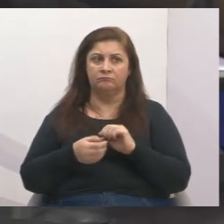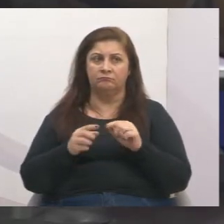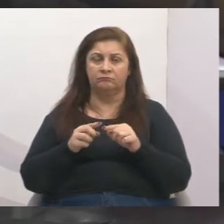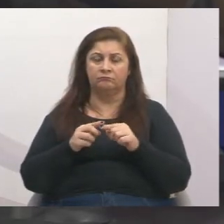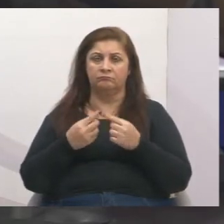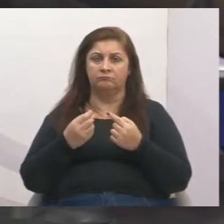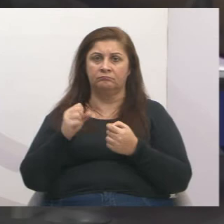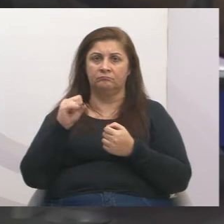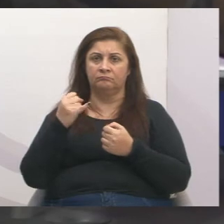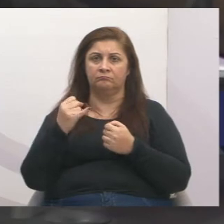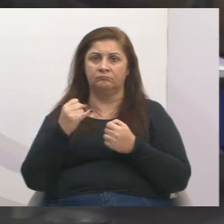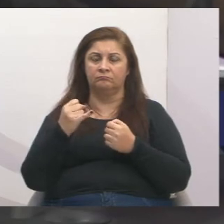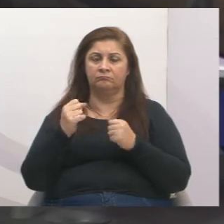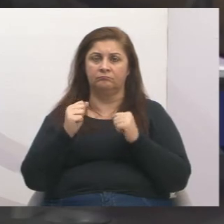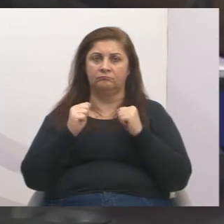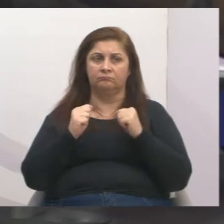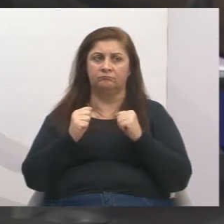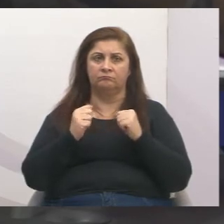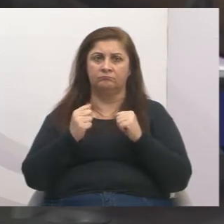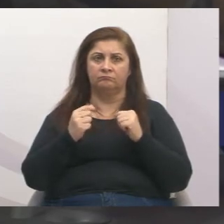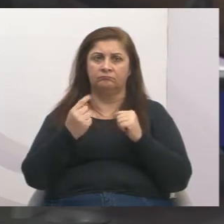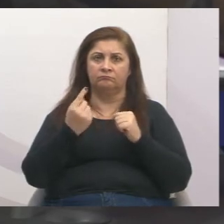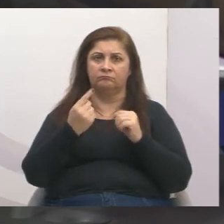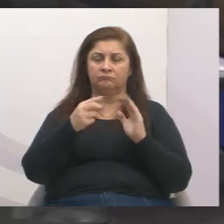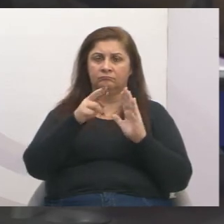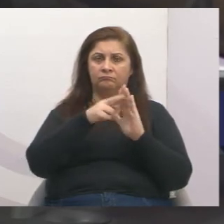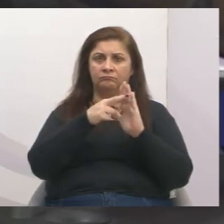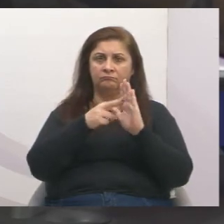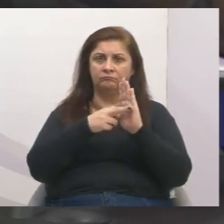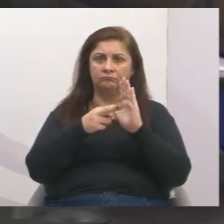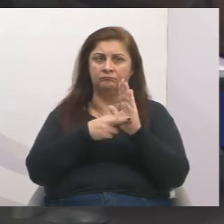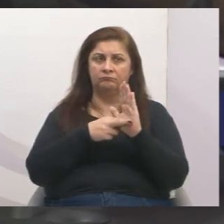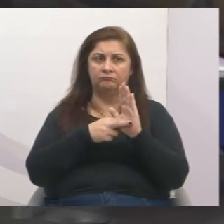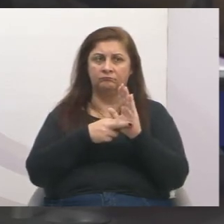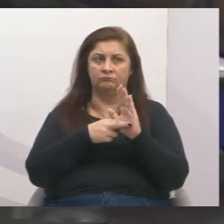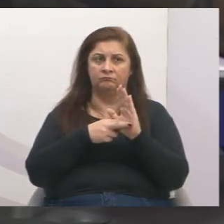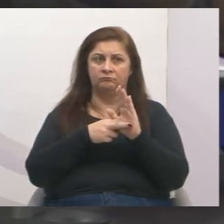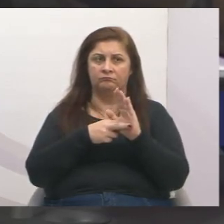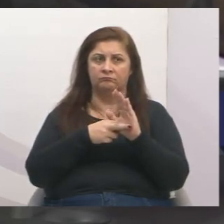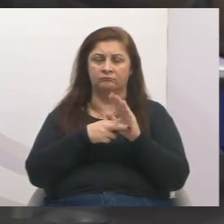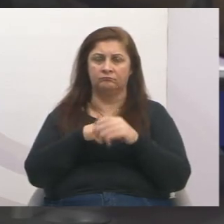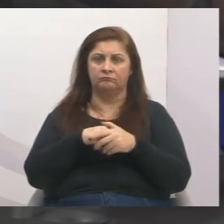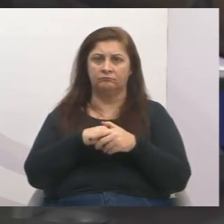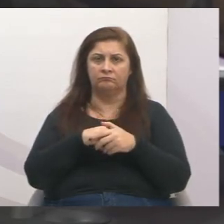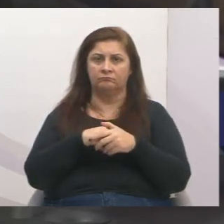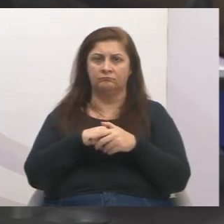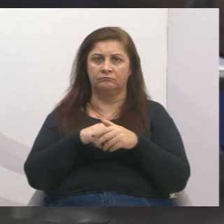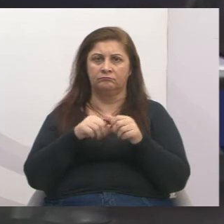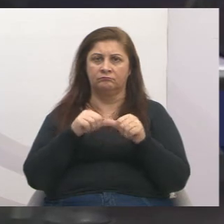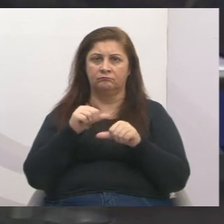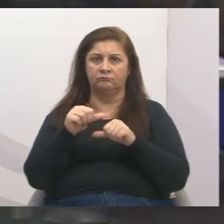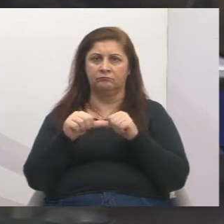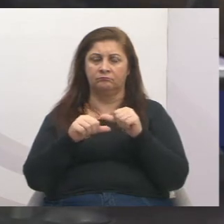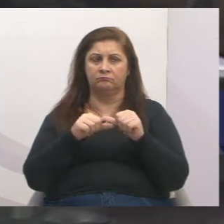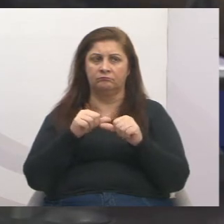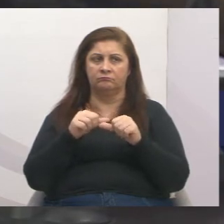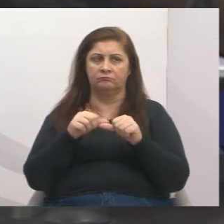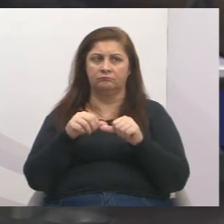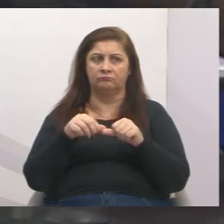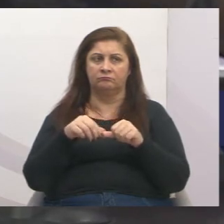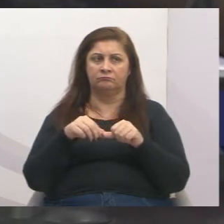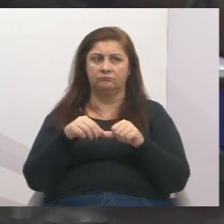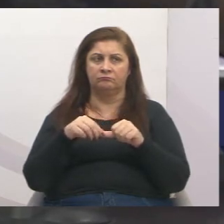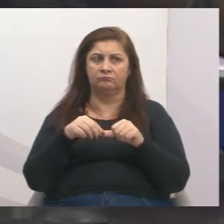se pudesse criar uma regra dentro dessa própria lei que vai se aprovar aqui, de estender nos efeitos aqueles que já